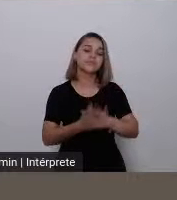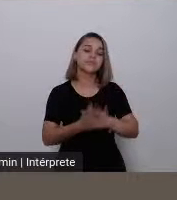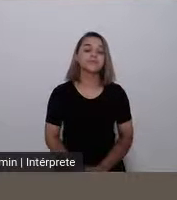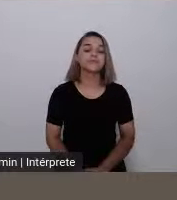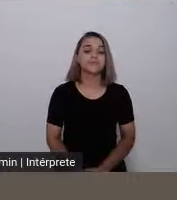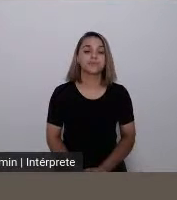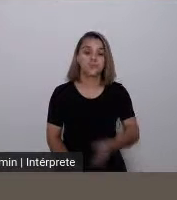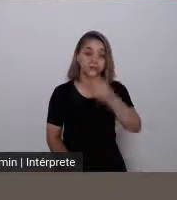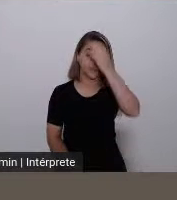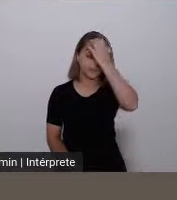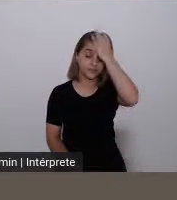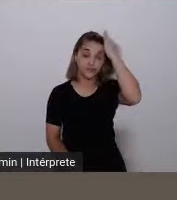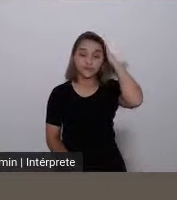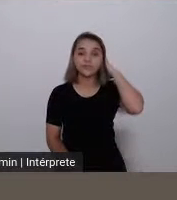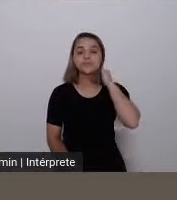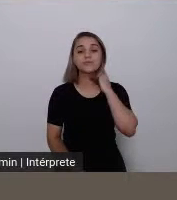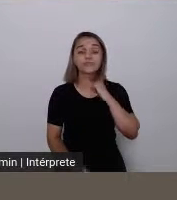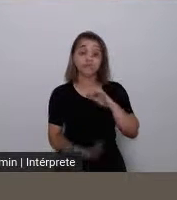O livro